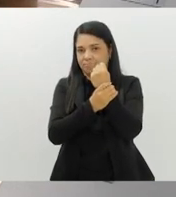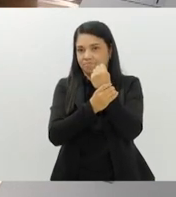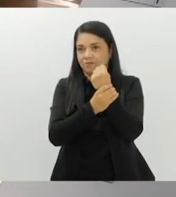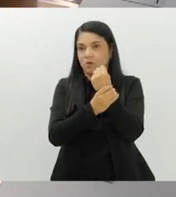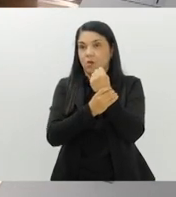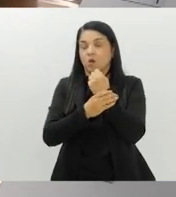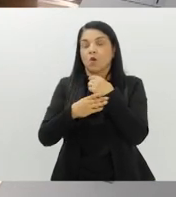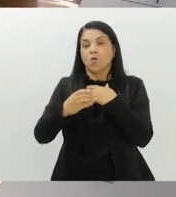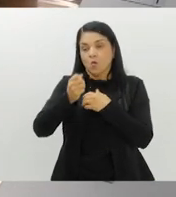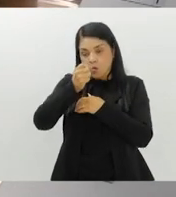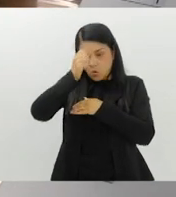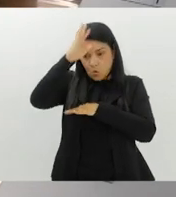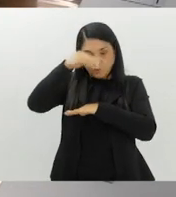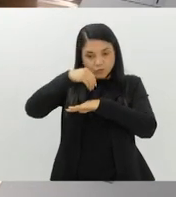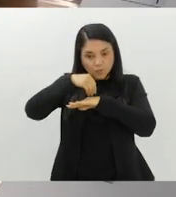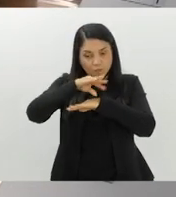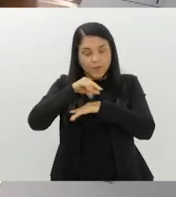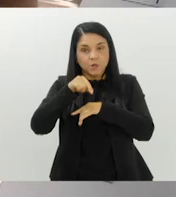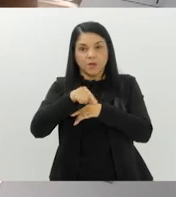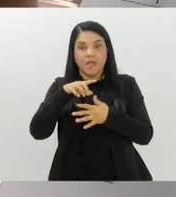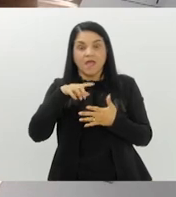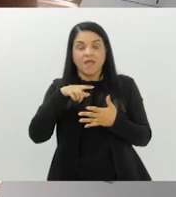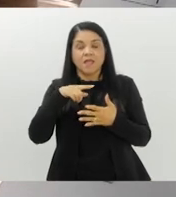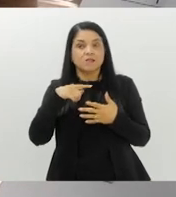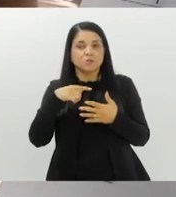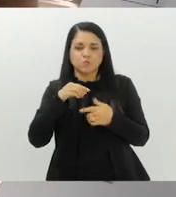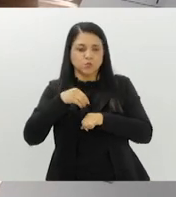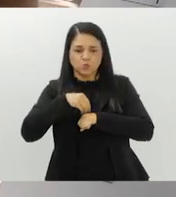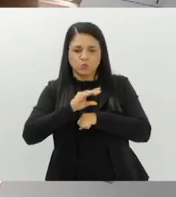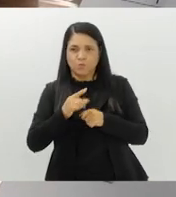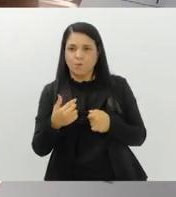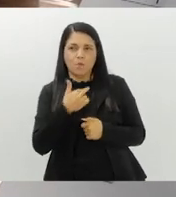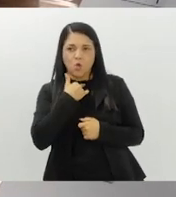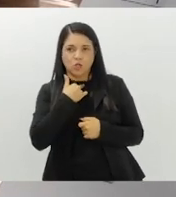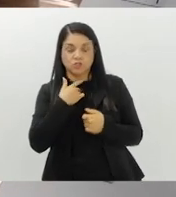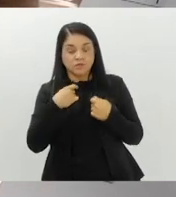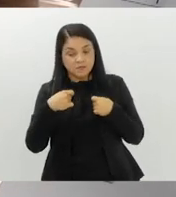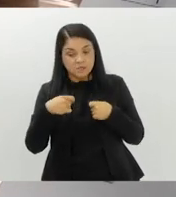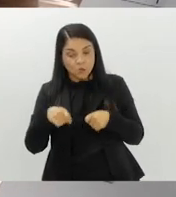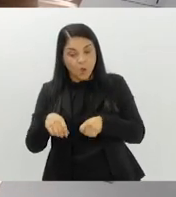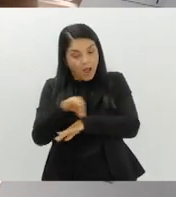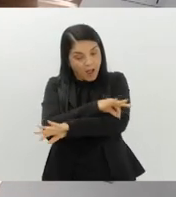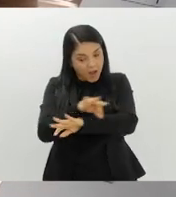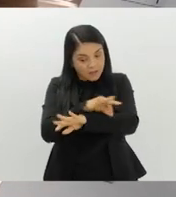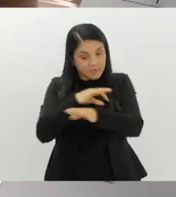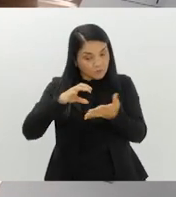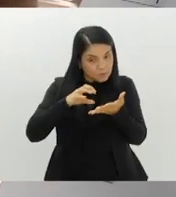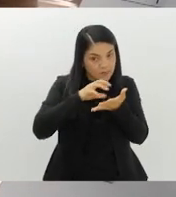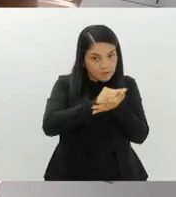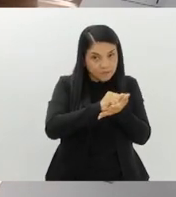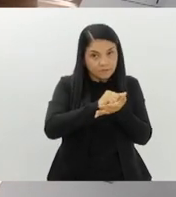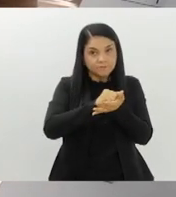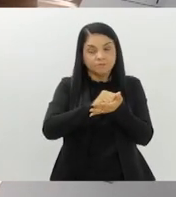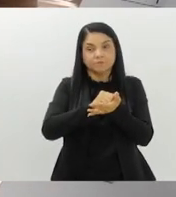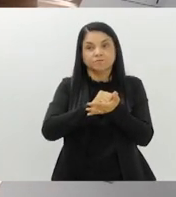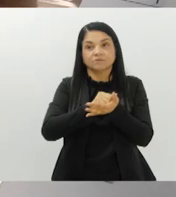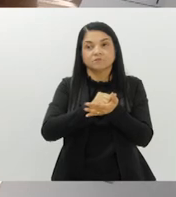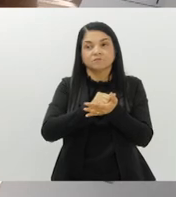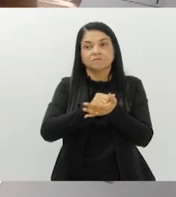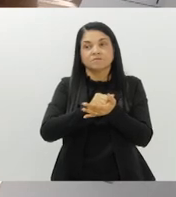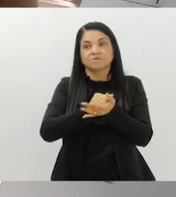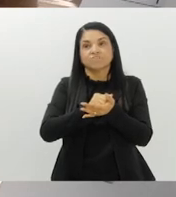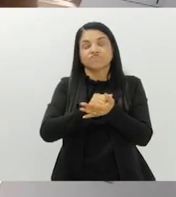indica. Ele é cadastrado, o próprio arquiteto se cadastra. E, dentro desse rol